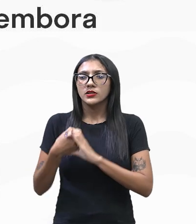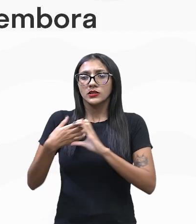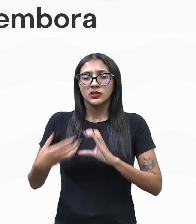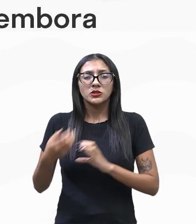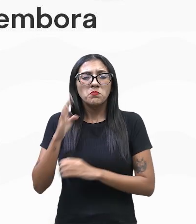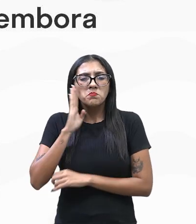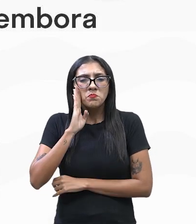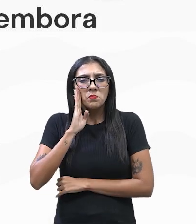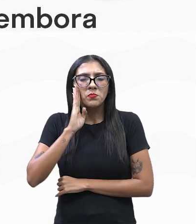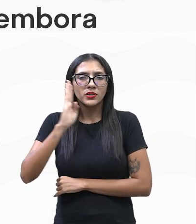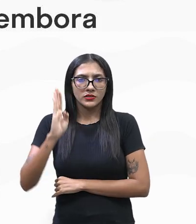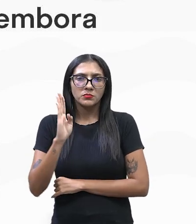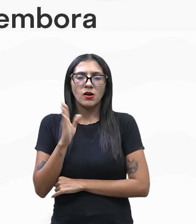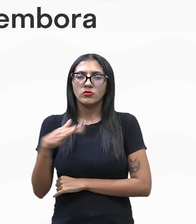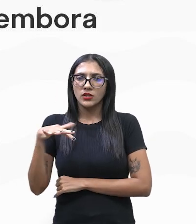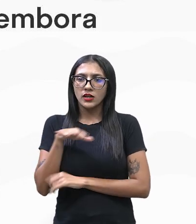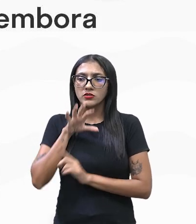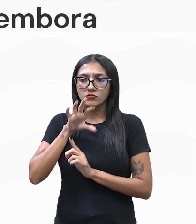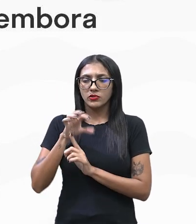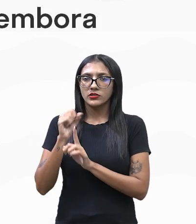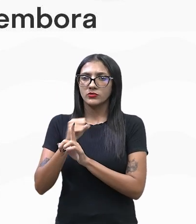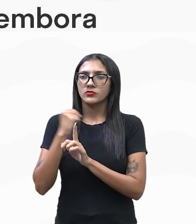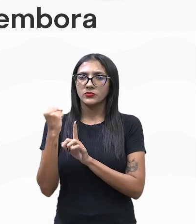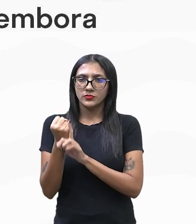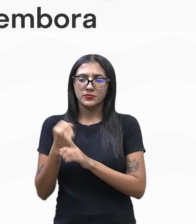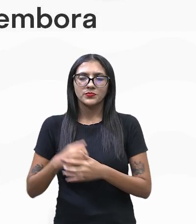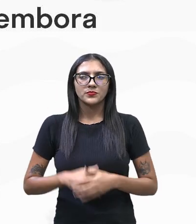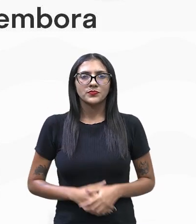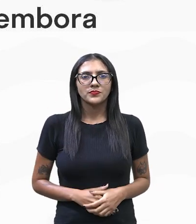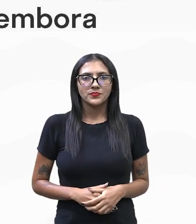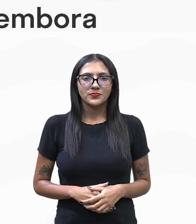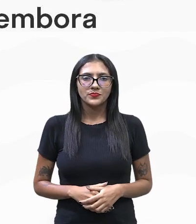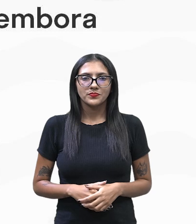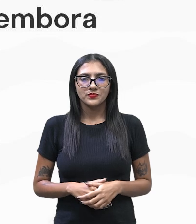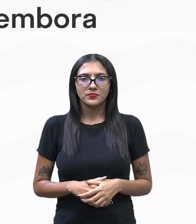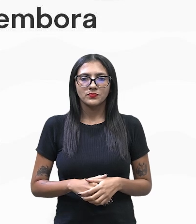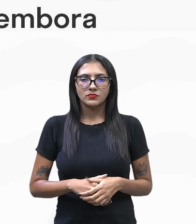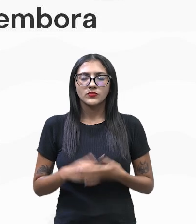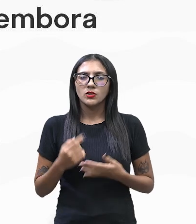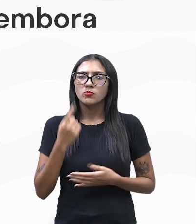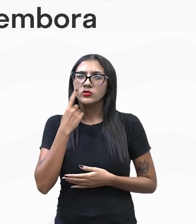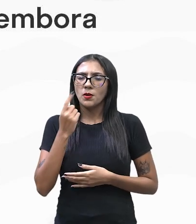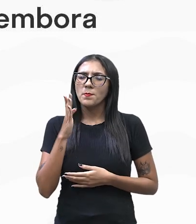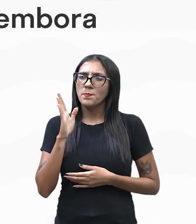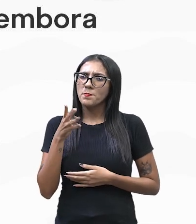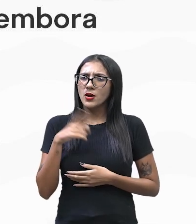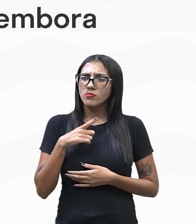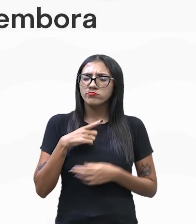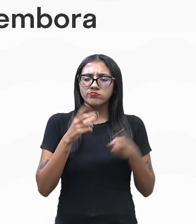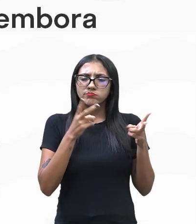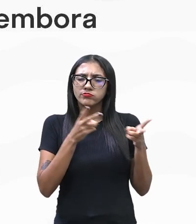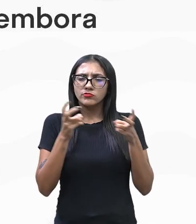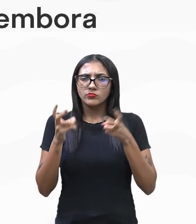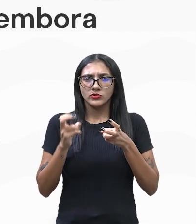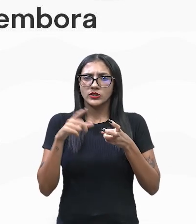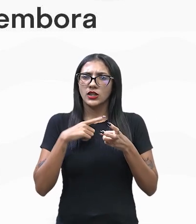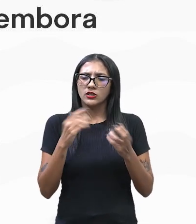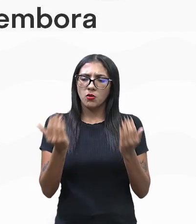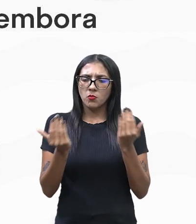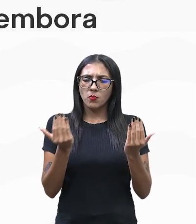empreendedorismo de impacto social. Então, aí a gente já consegue observar essa diferença do